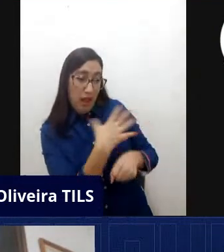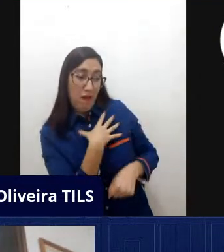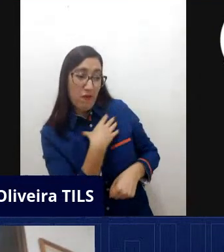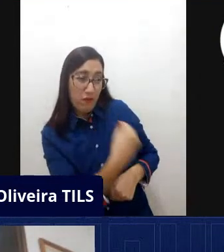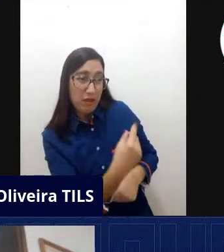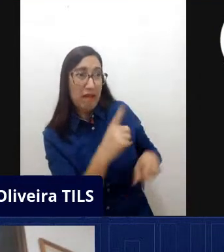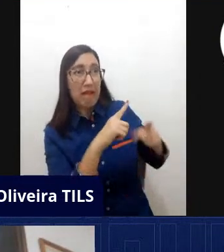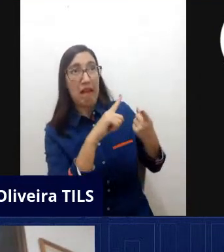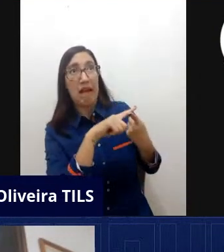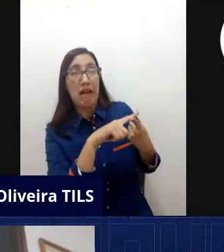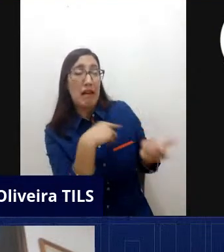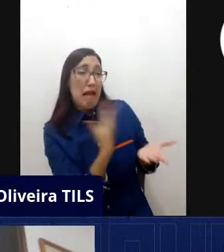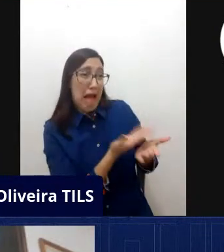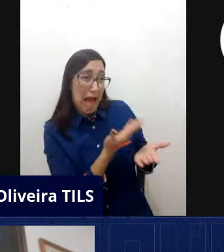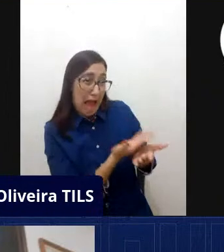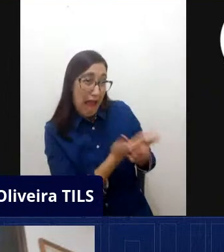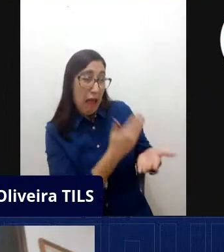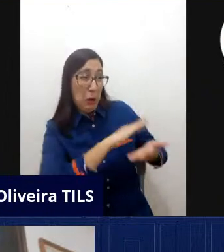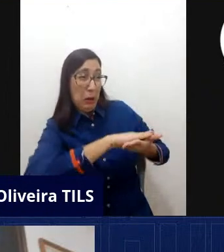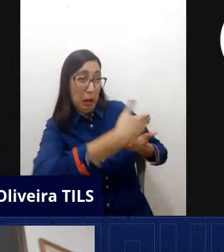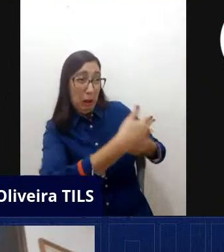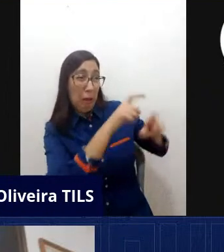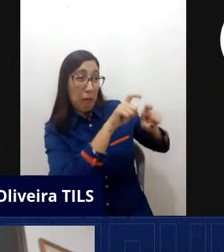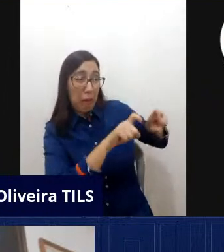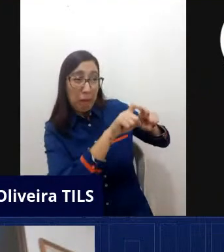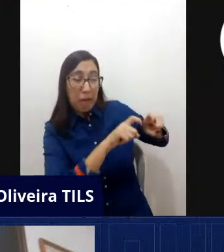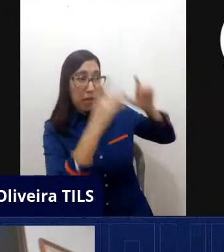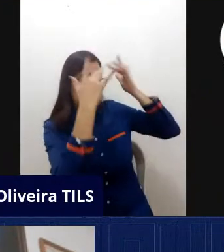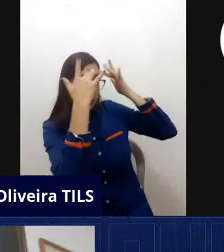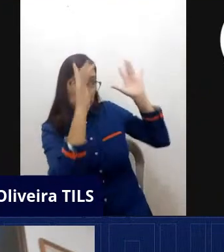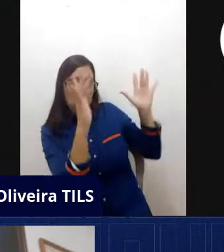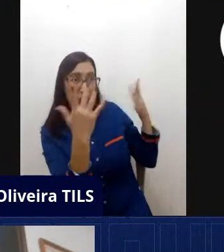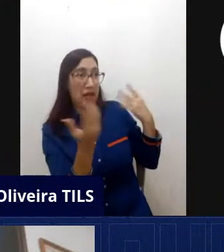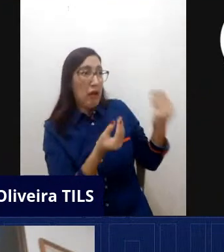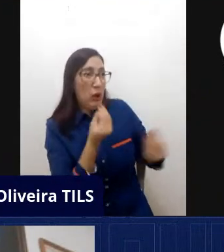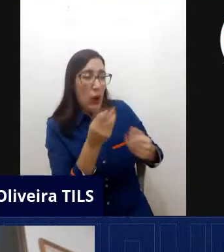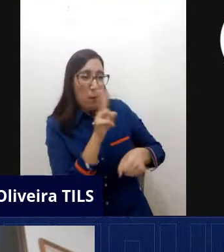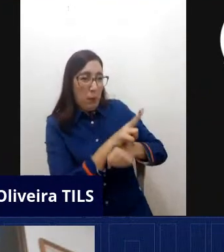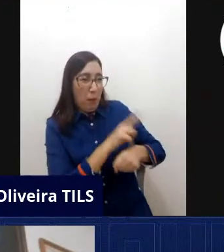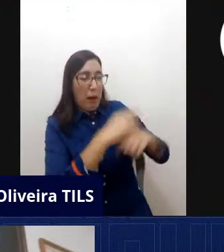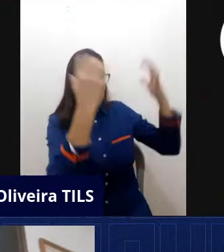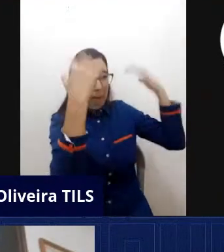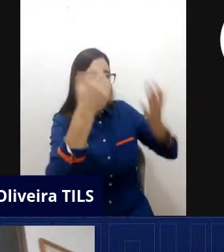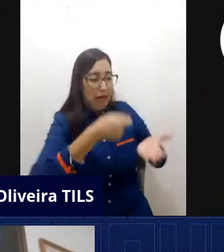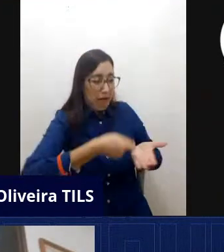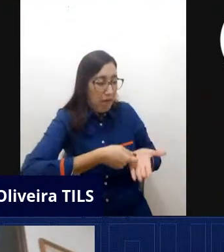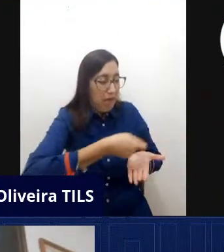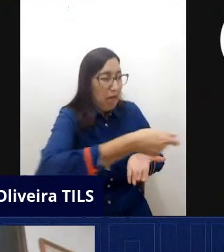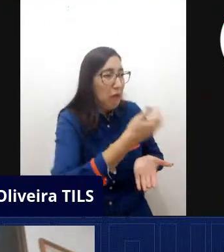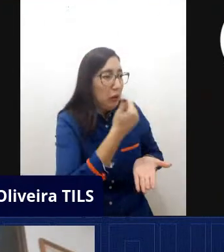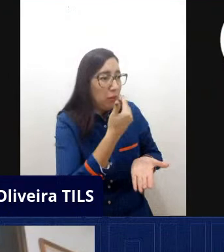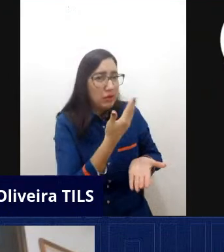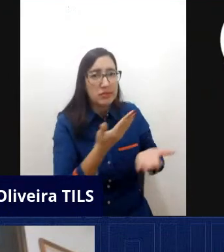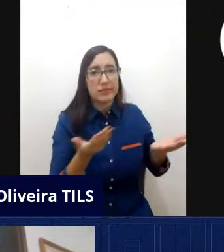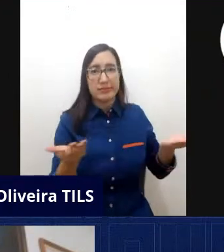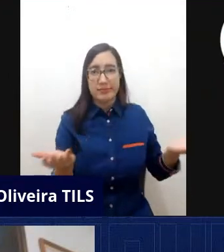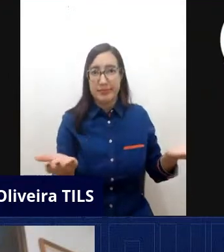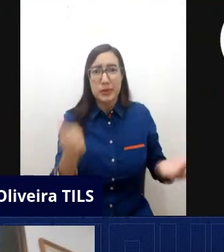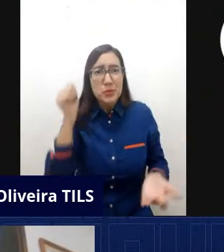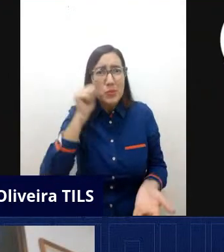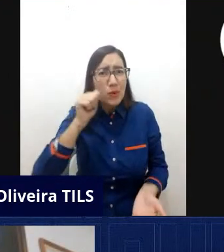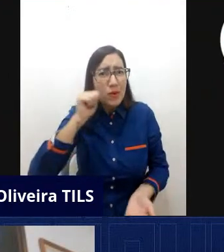Tem a videoaula, e eu acho até engraçado, porque isso é parte do cotidiano das mulheres que foi